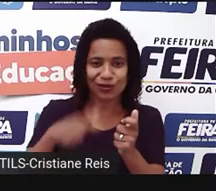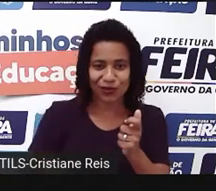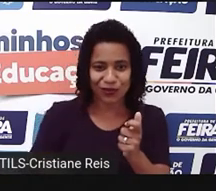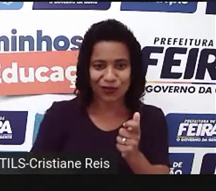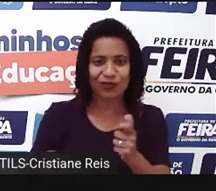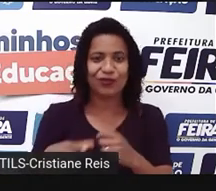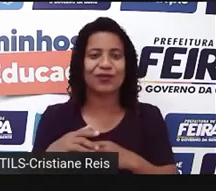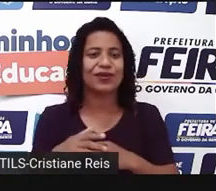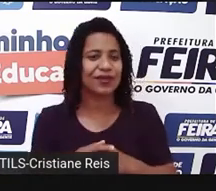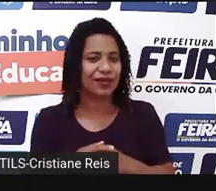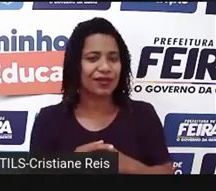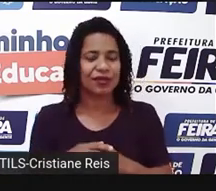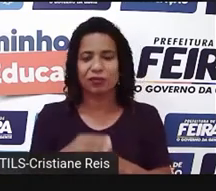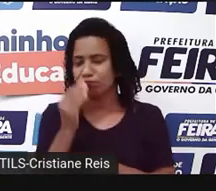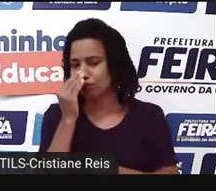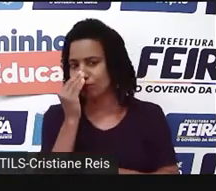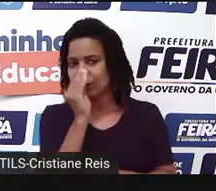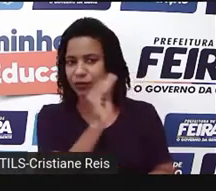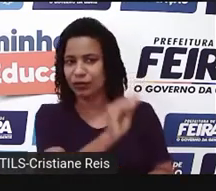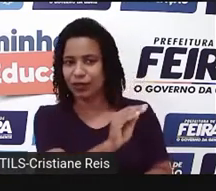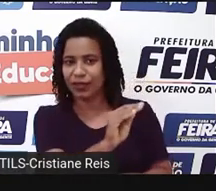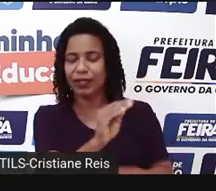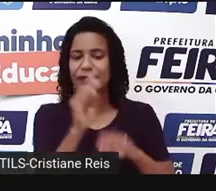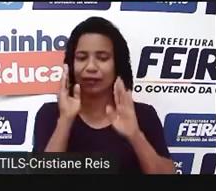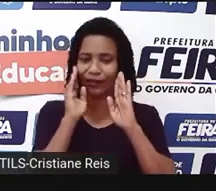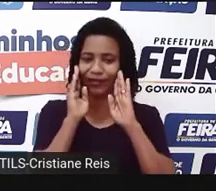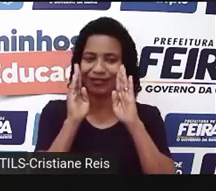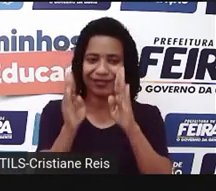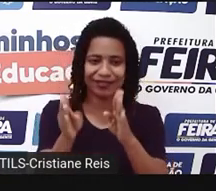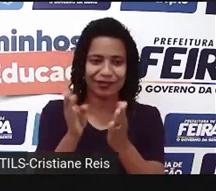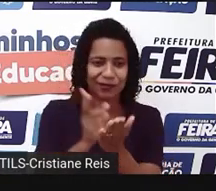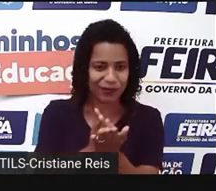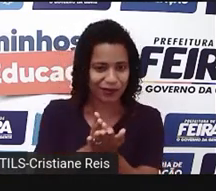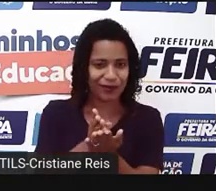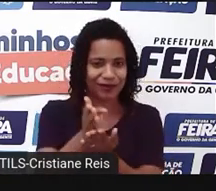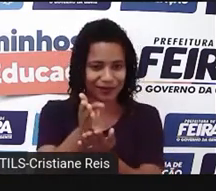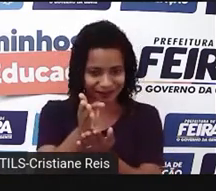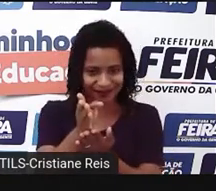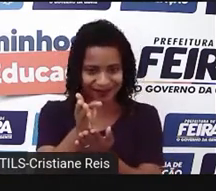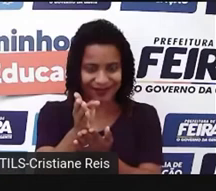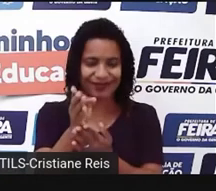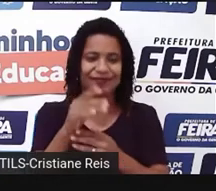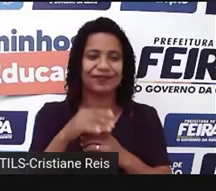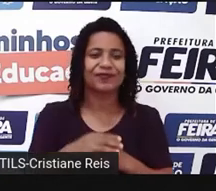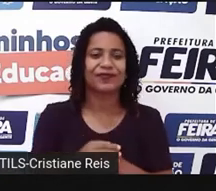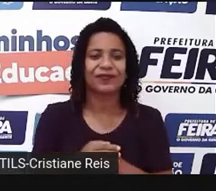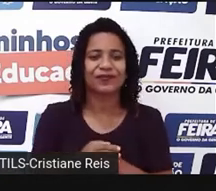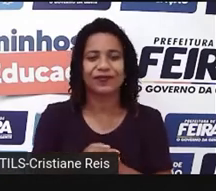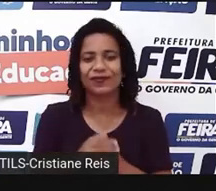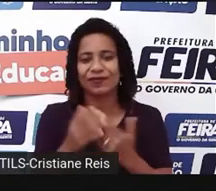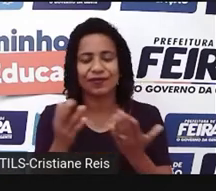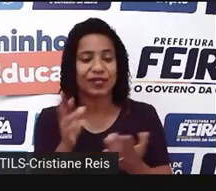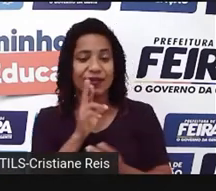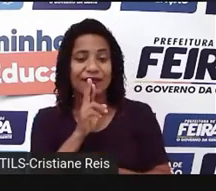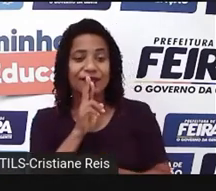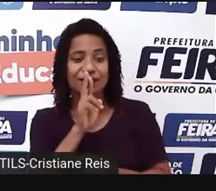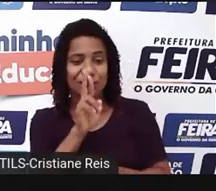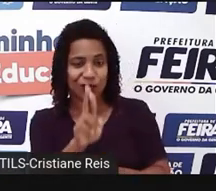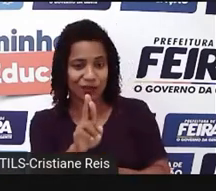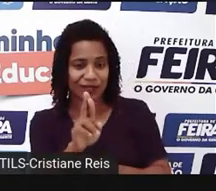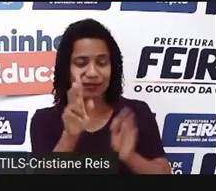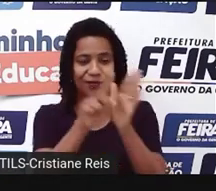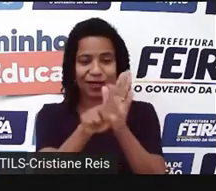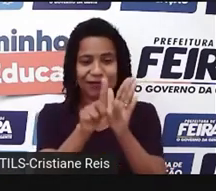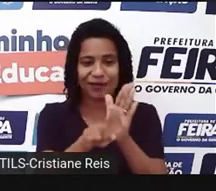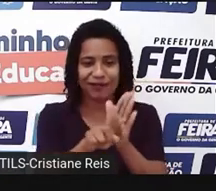move on. Ignore e siga em frente. Answer questions on each platform. Responda as perguntas em